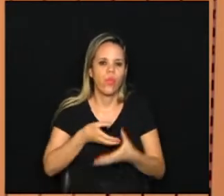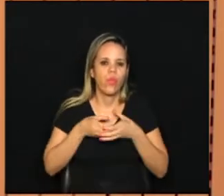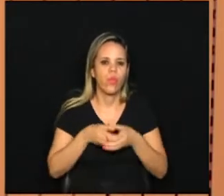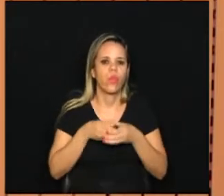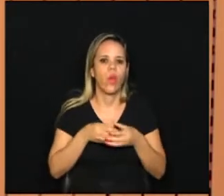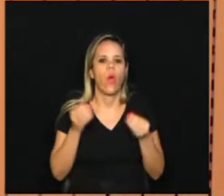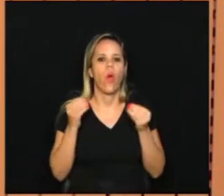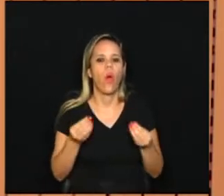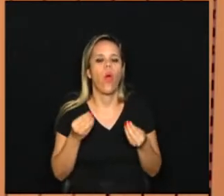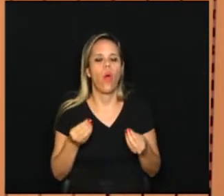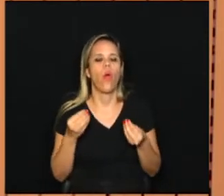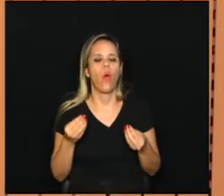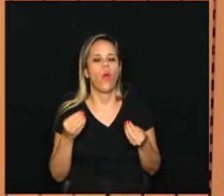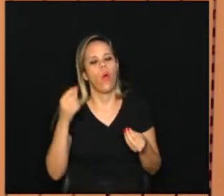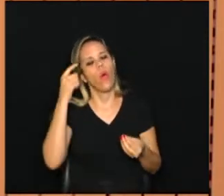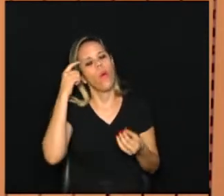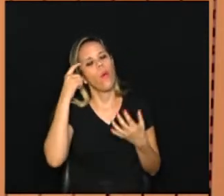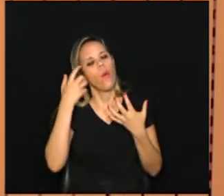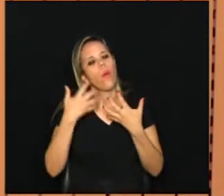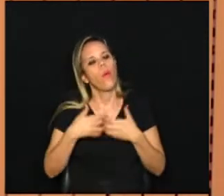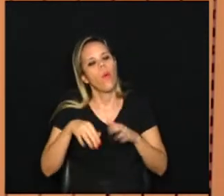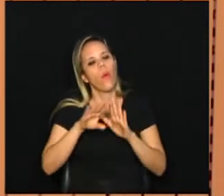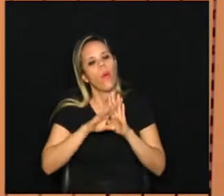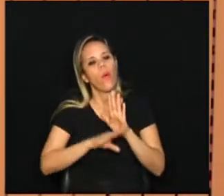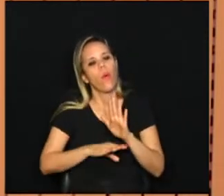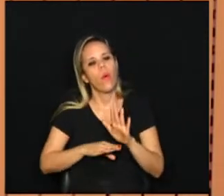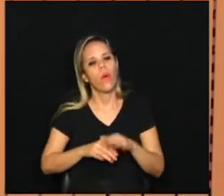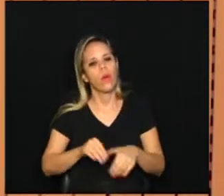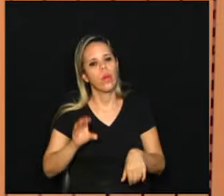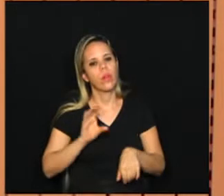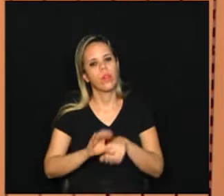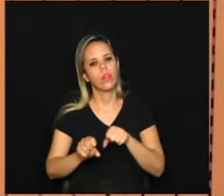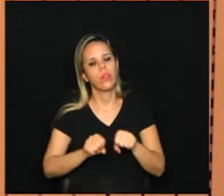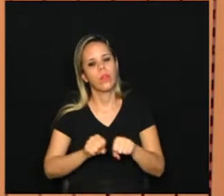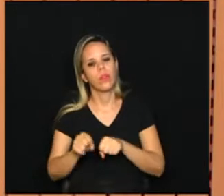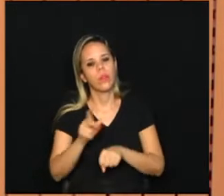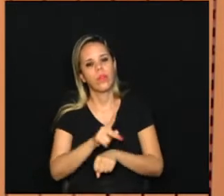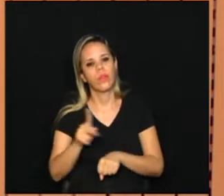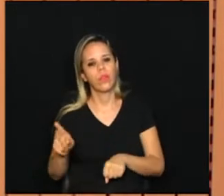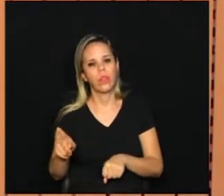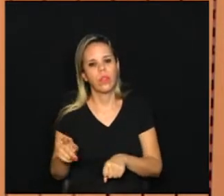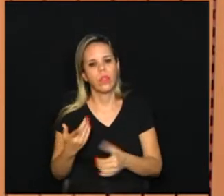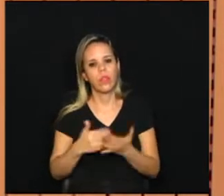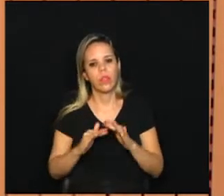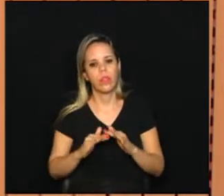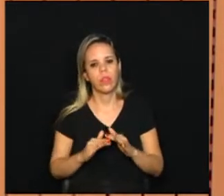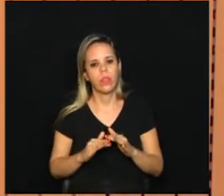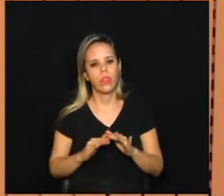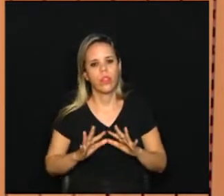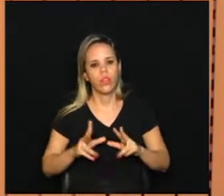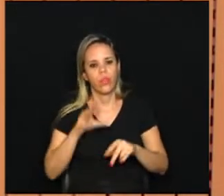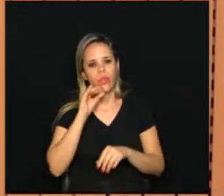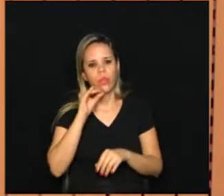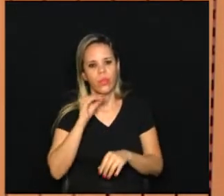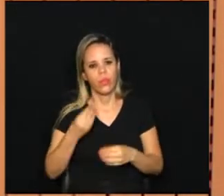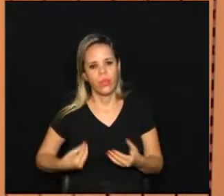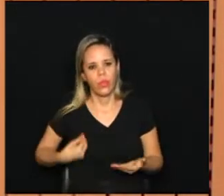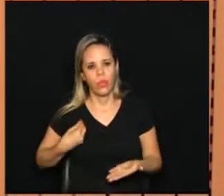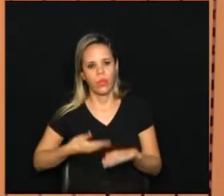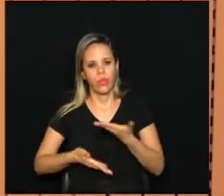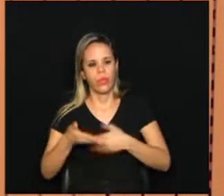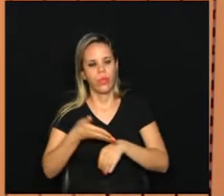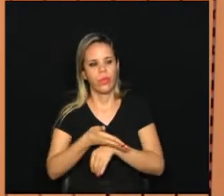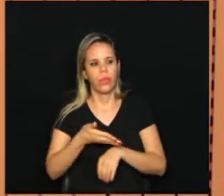poderia pensar num programa de formação para os professores e agentes escolares e todos os funcionários que estão ali